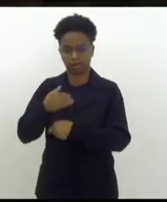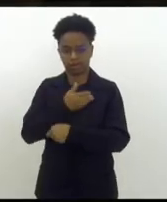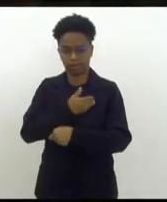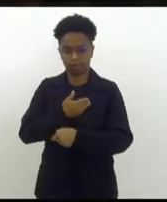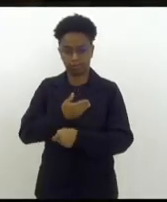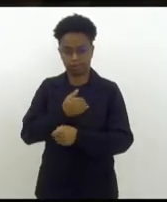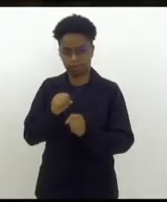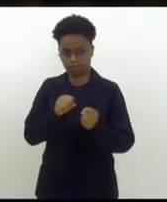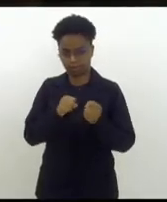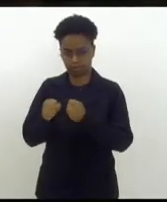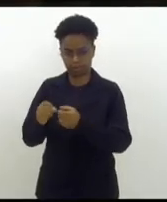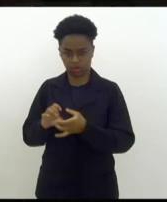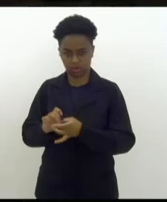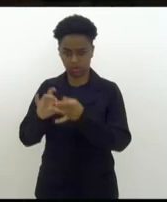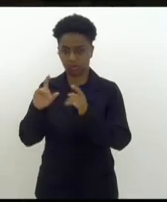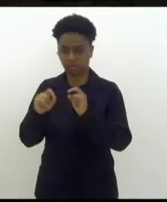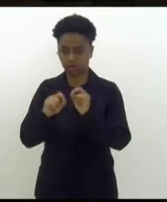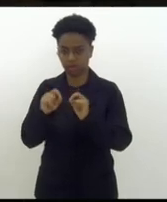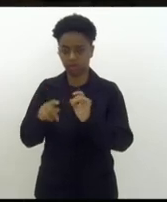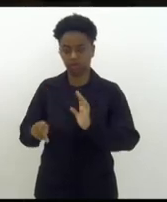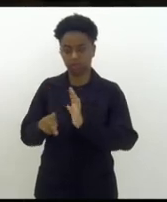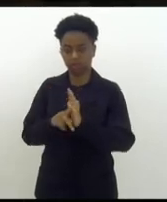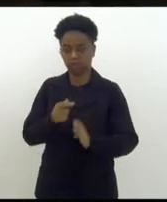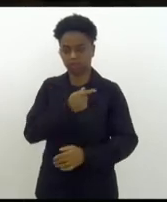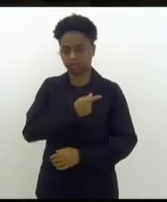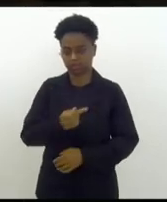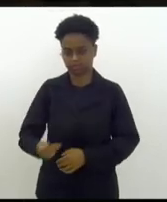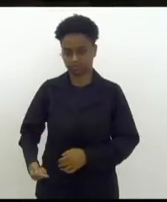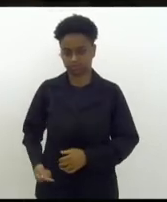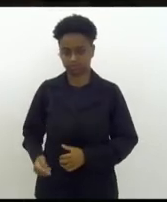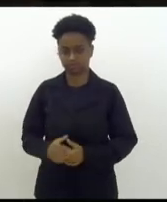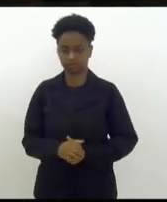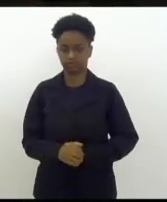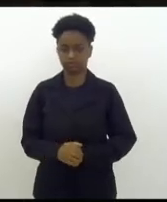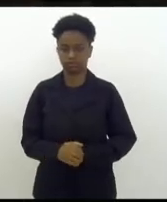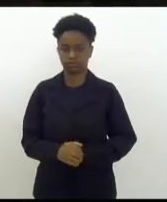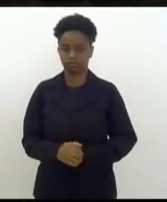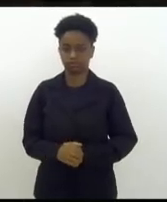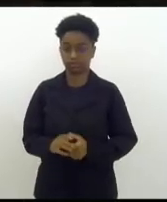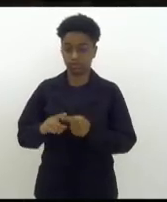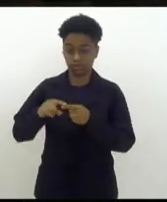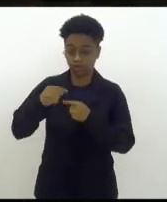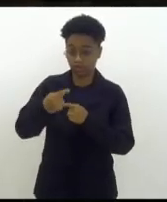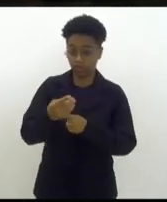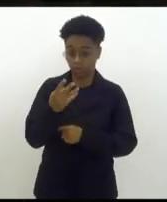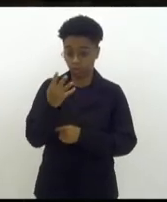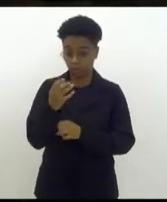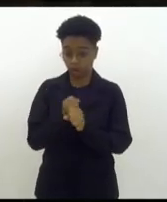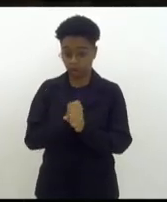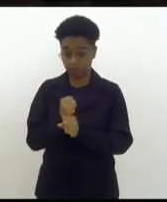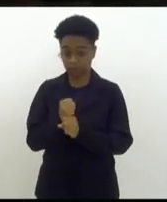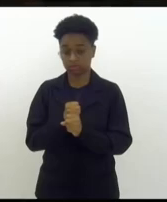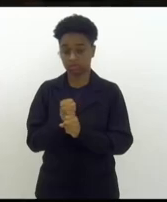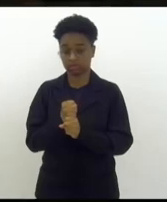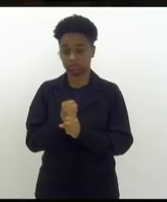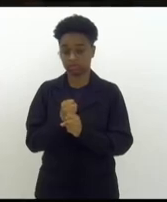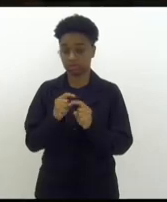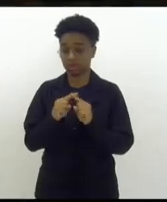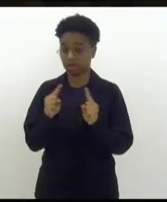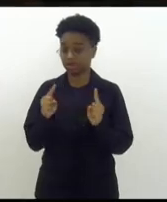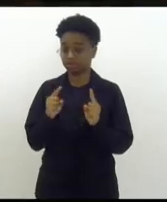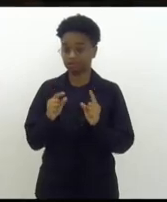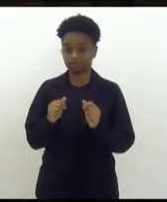concedente Isto é pelo próprio governo do estado quatro anos se passaram e